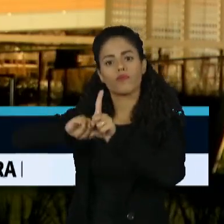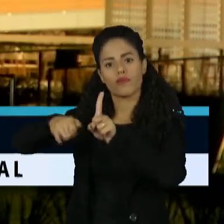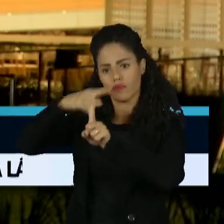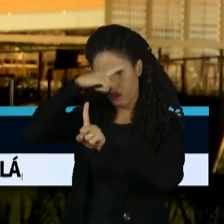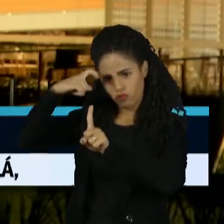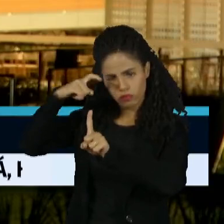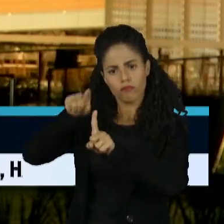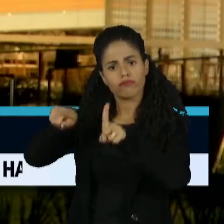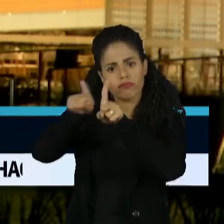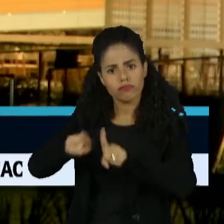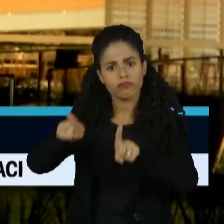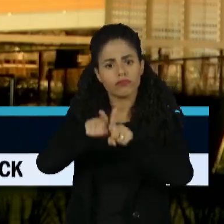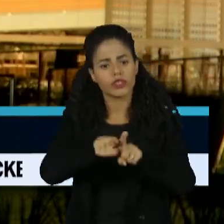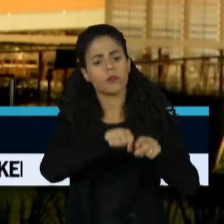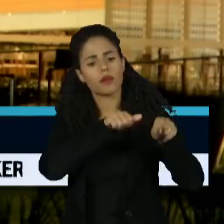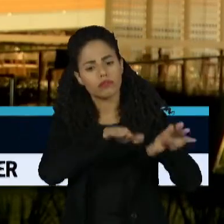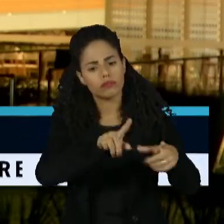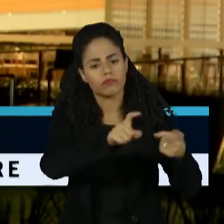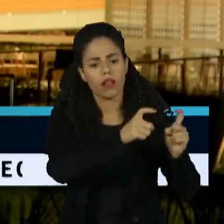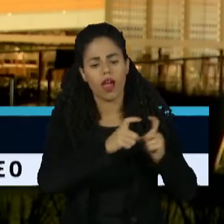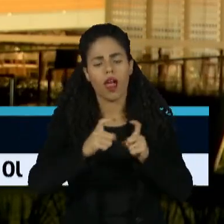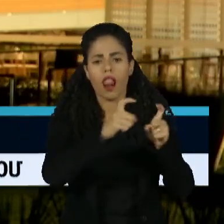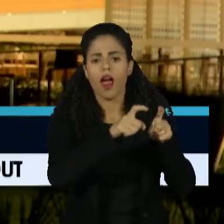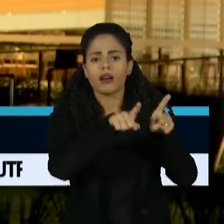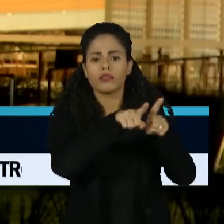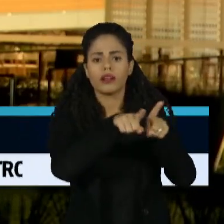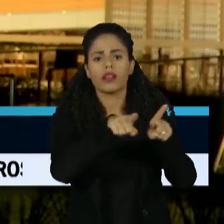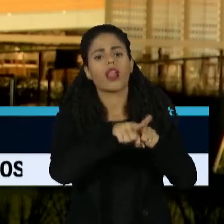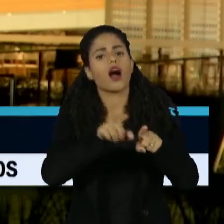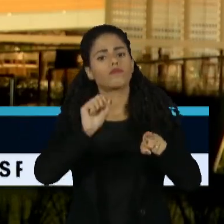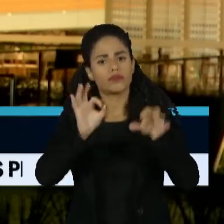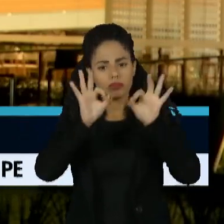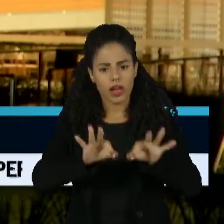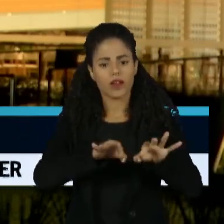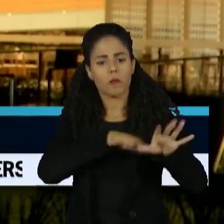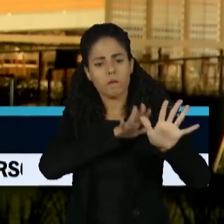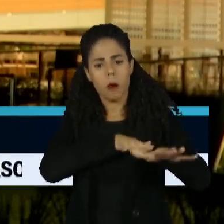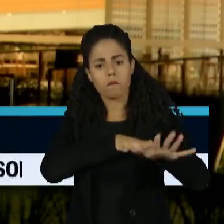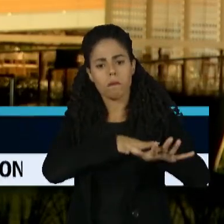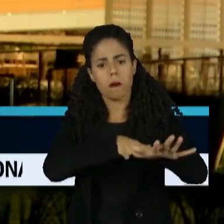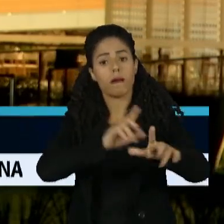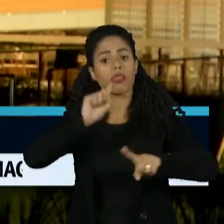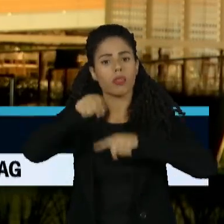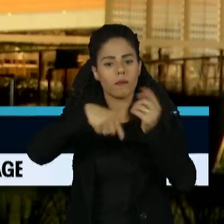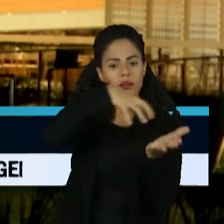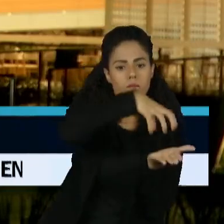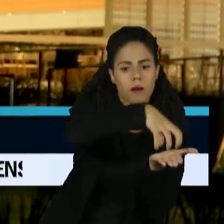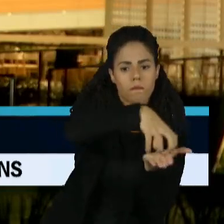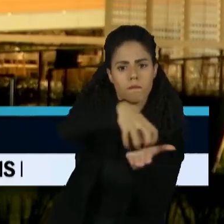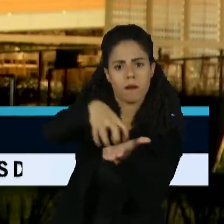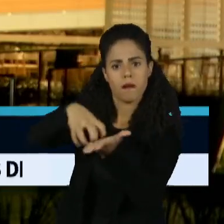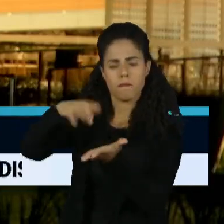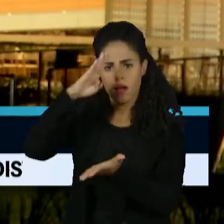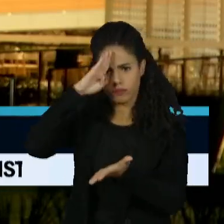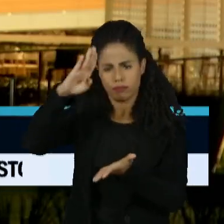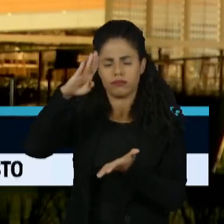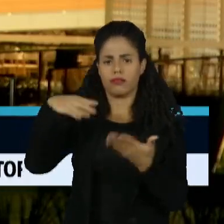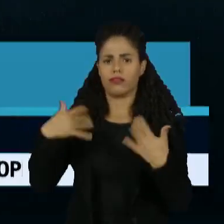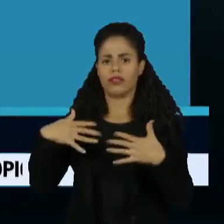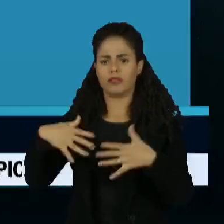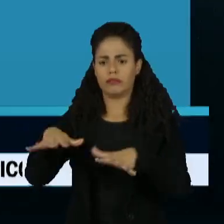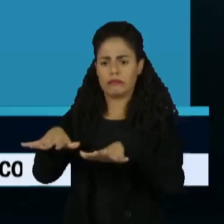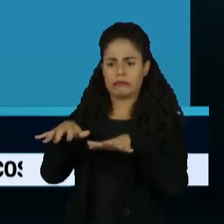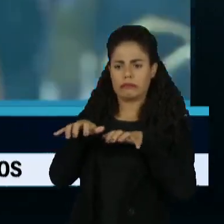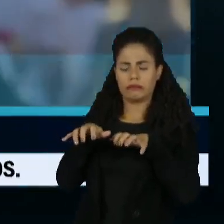dos militares durante os acampamentos golpistas em frente aos quartéis após as eleições abalou a imagem das Forças Armadas